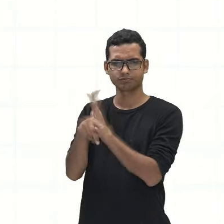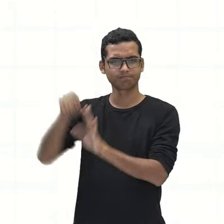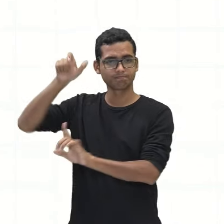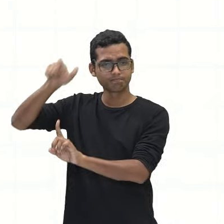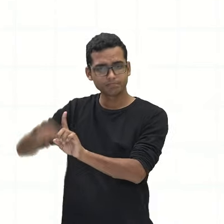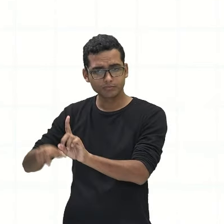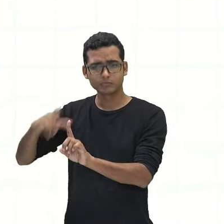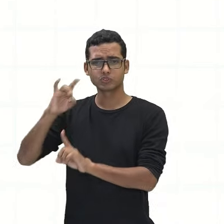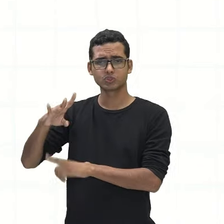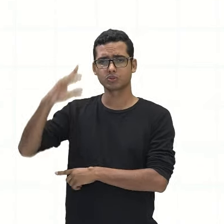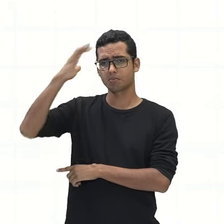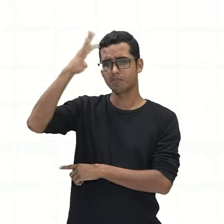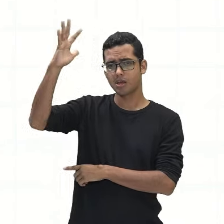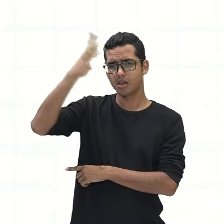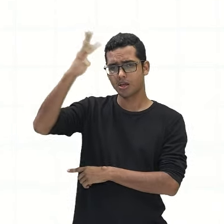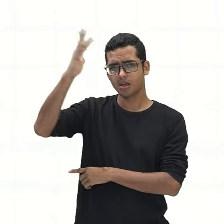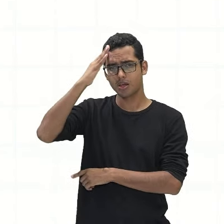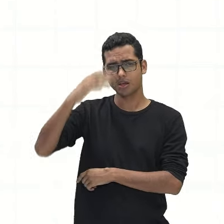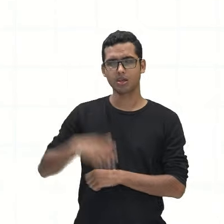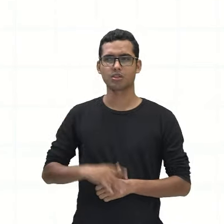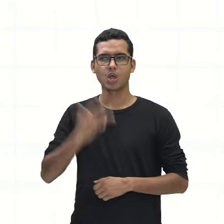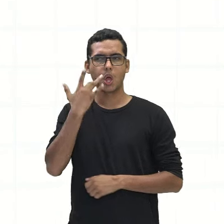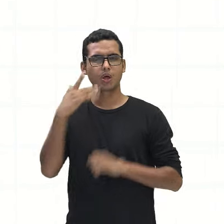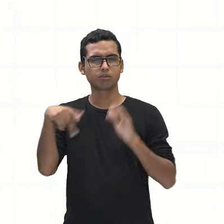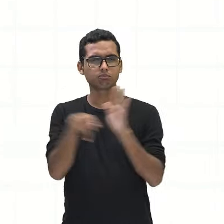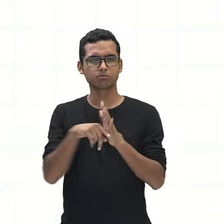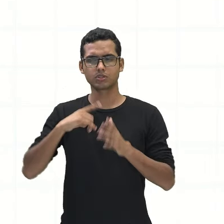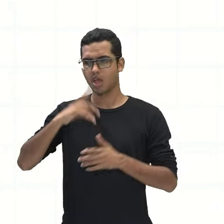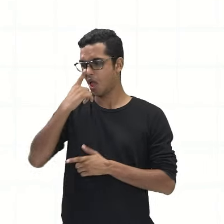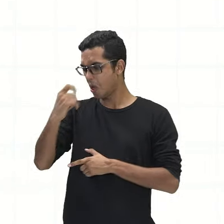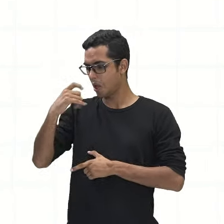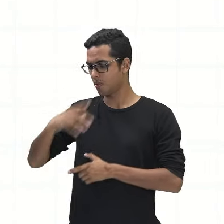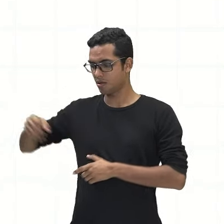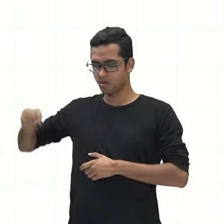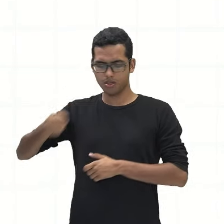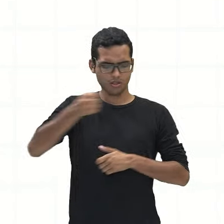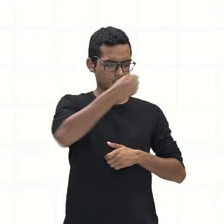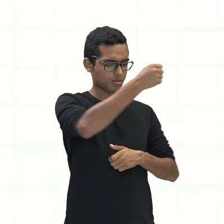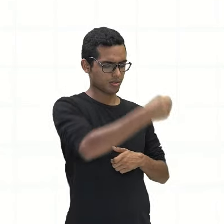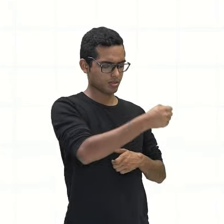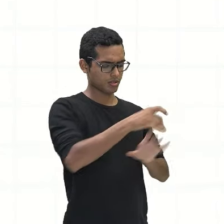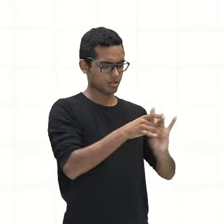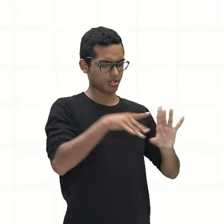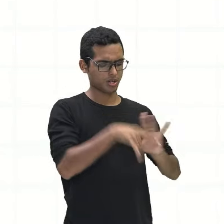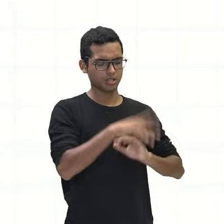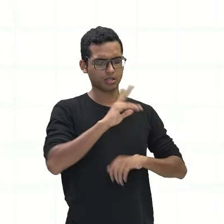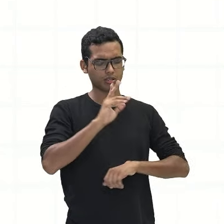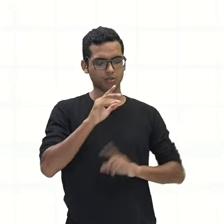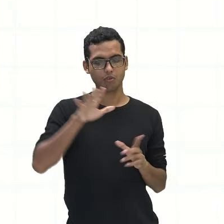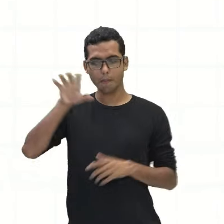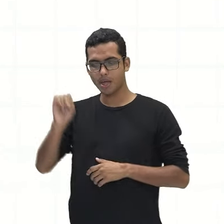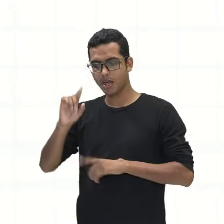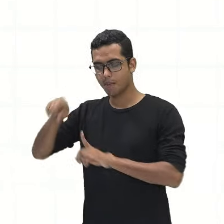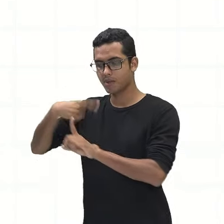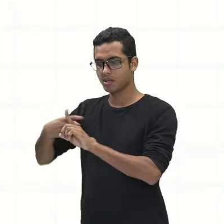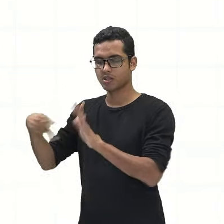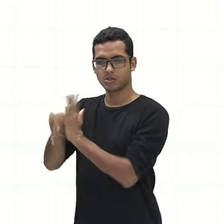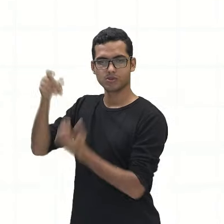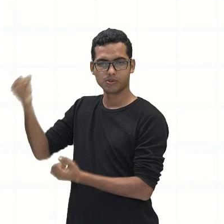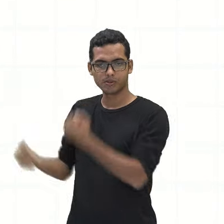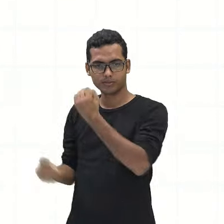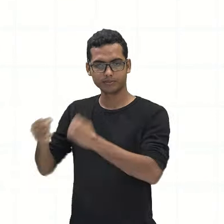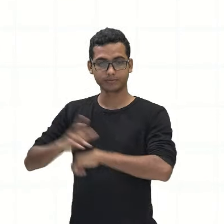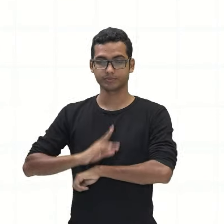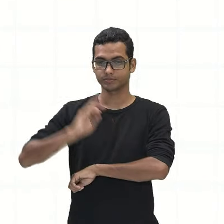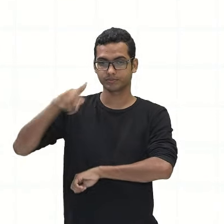apenas pensando. Eu vou deixar esse lixo aqui. Aí chega uma senhora para sentar no segundo quadrinho, aí tá, olha